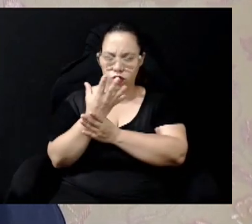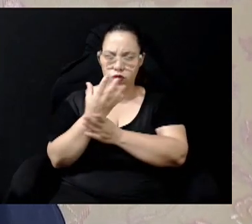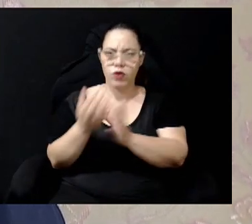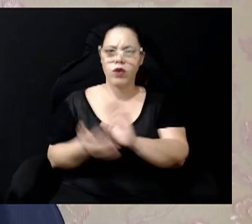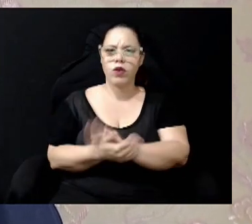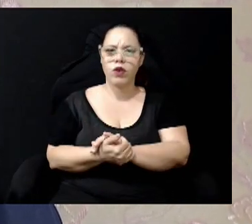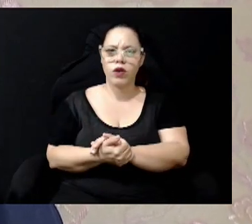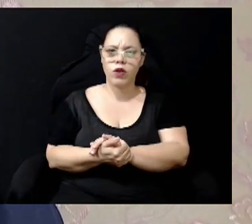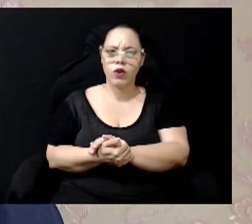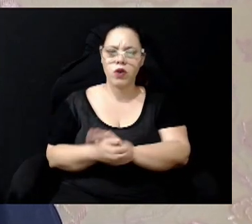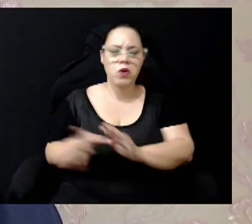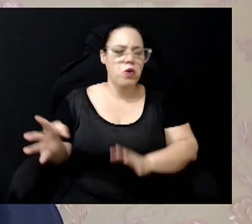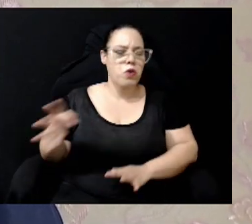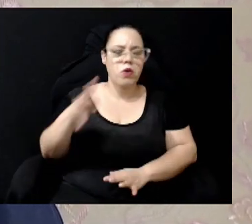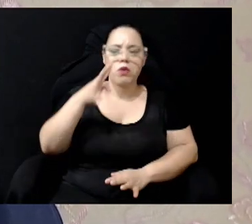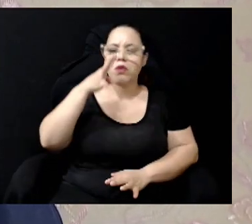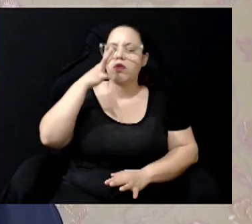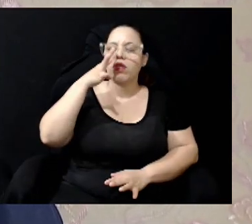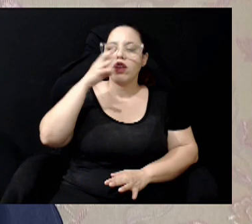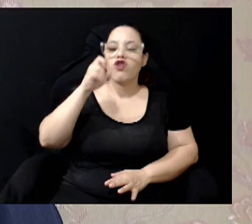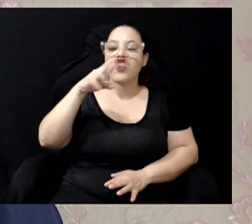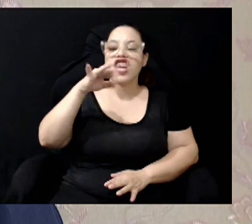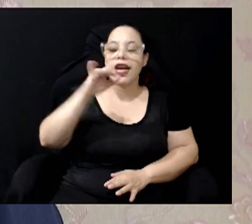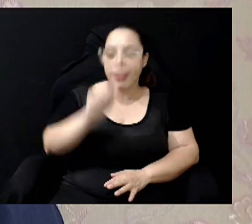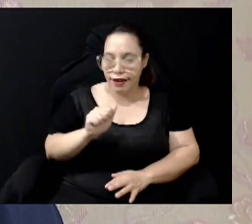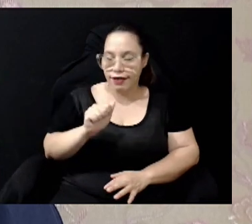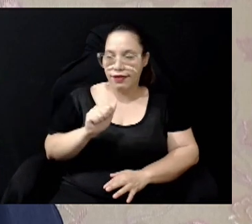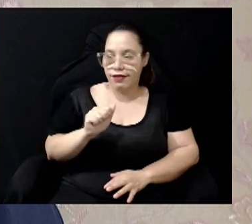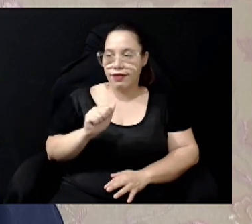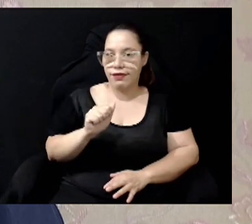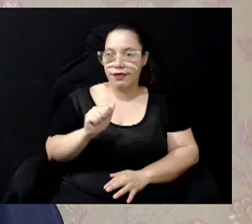inspiração divina em